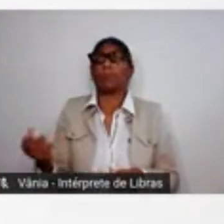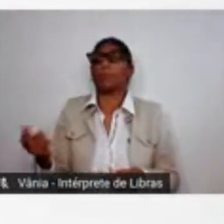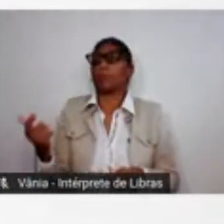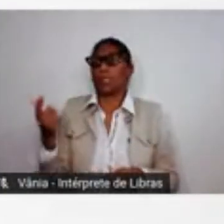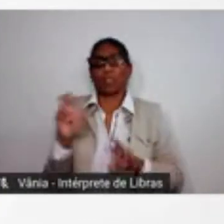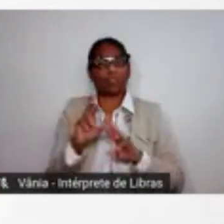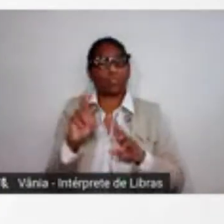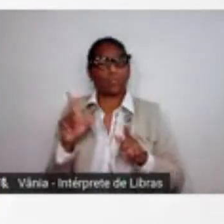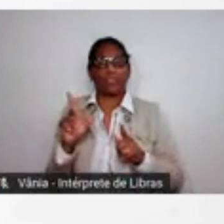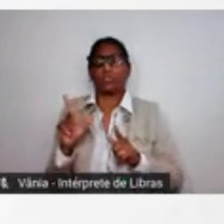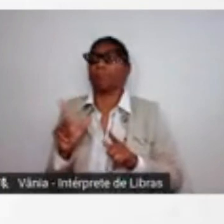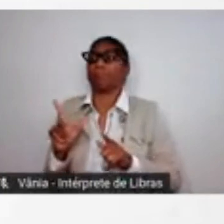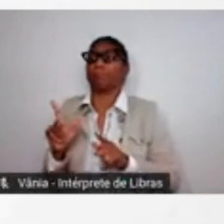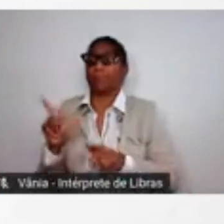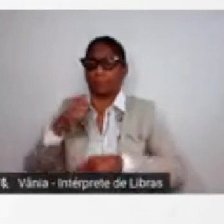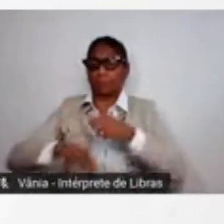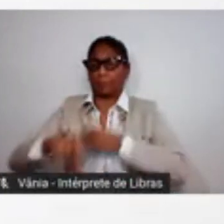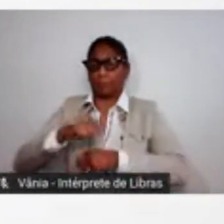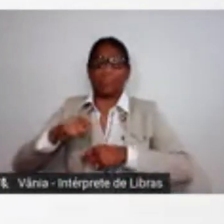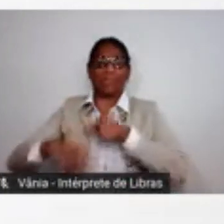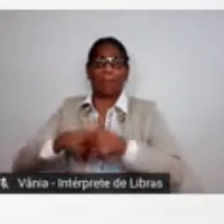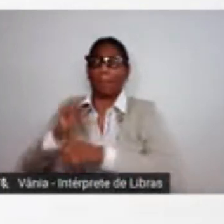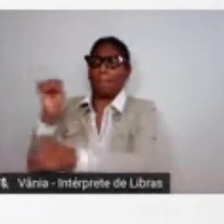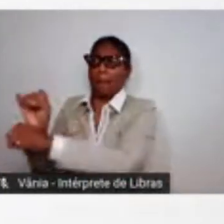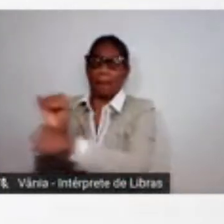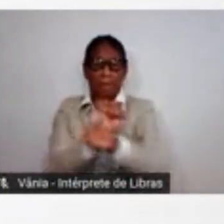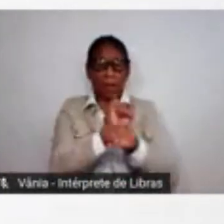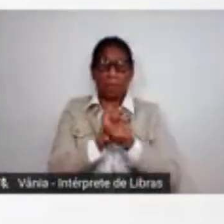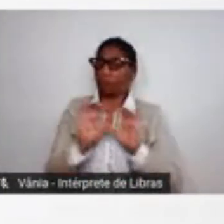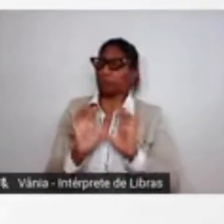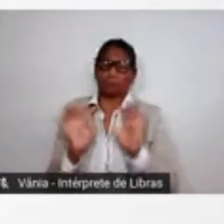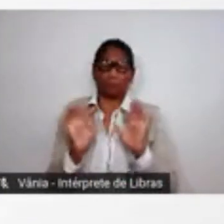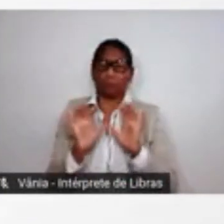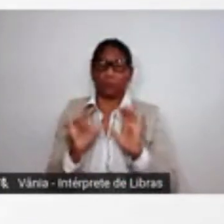restringir a atividade econômica, pelo contrário, né, nós queremos, ao máximo,